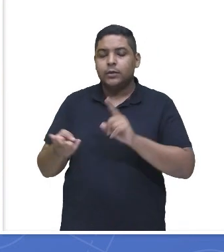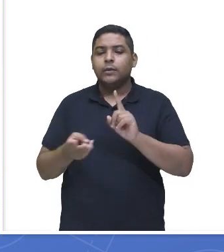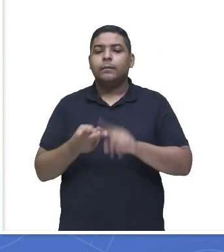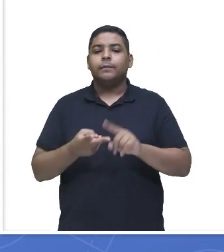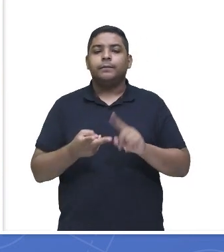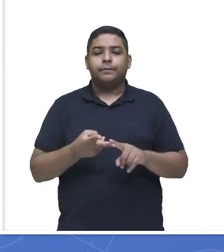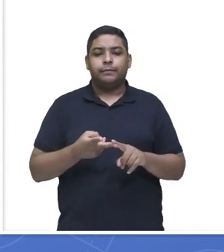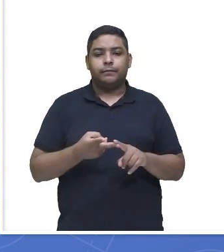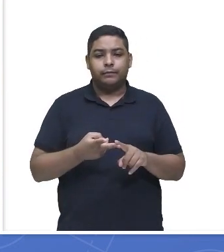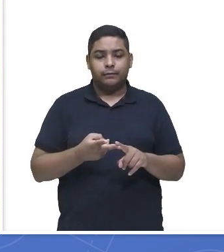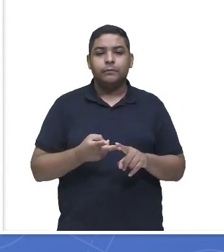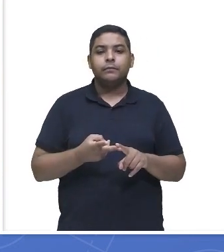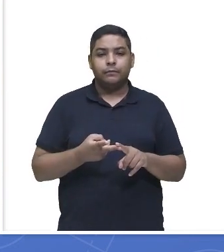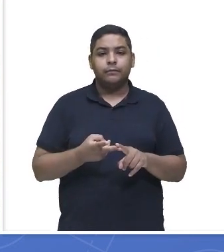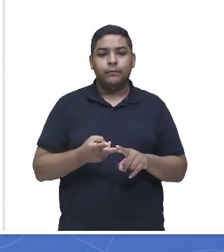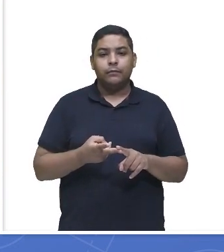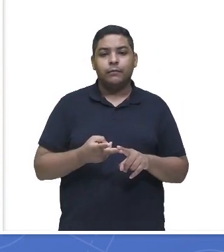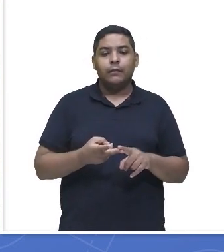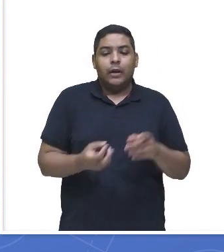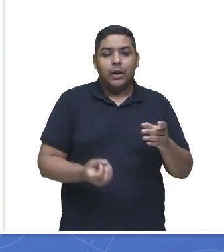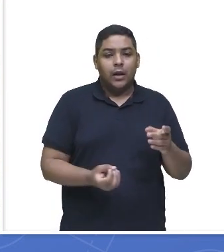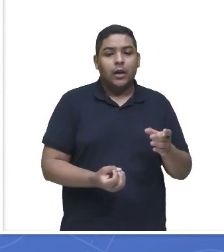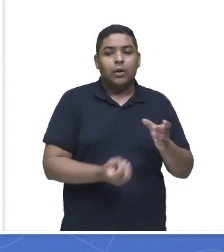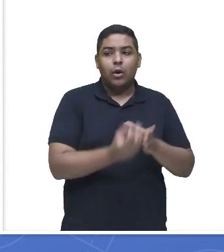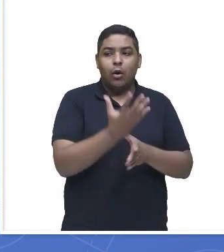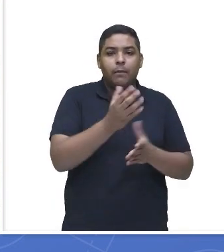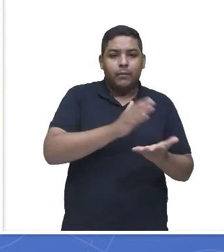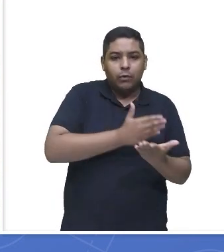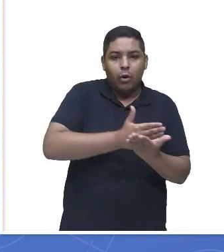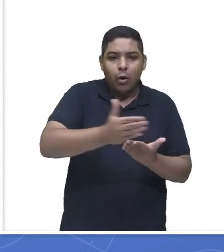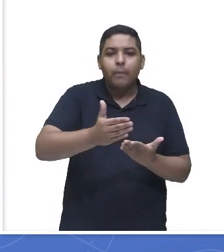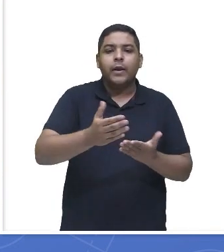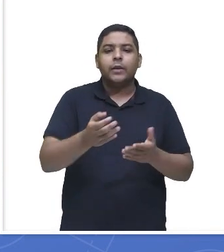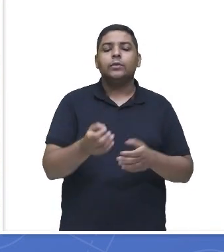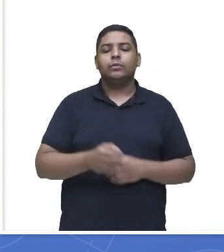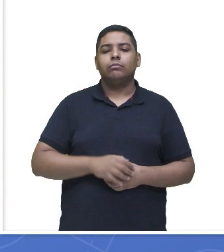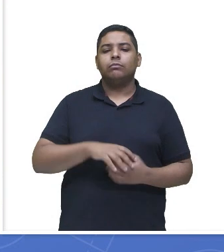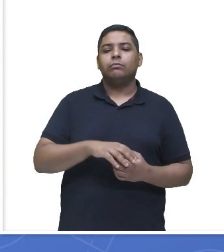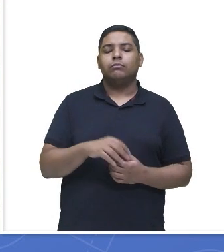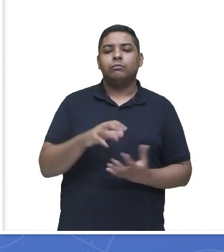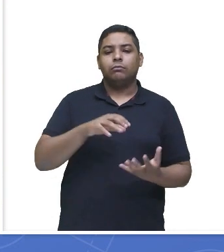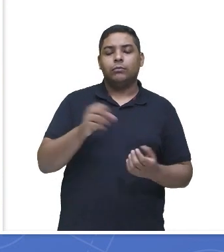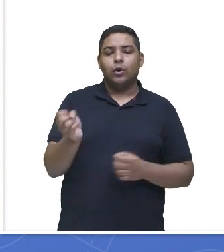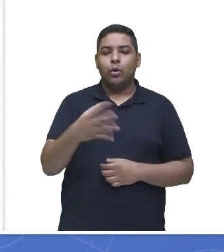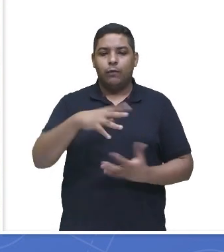morrerem, a descoberta do novo mundo, o início do movimento